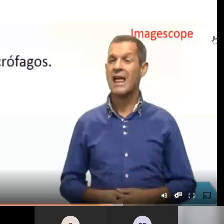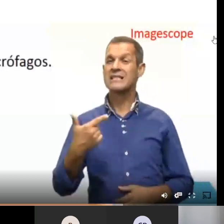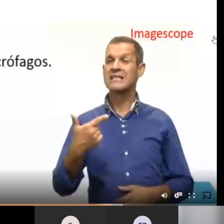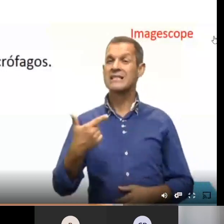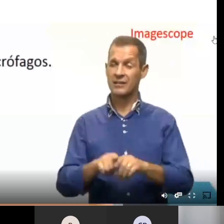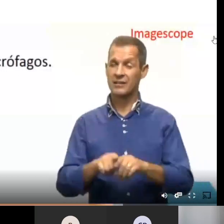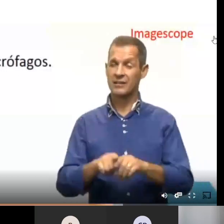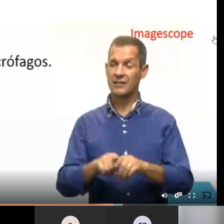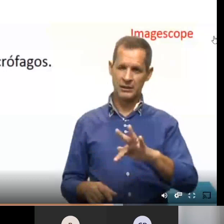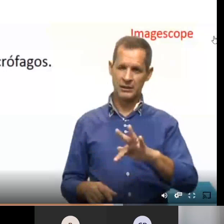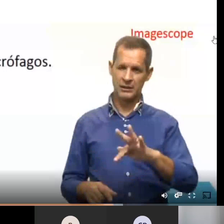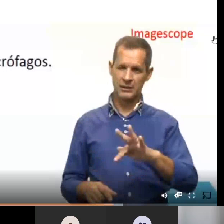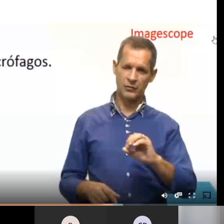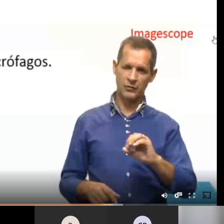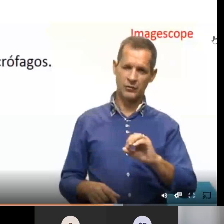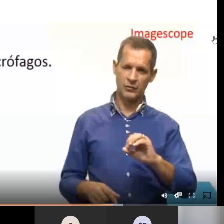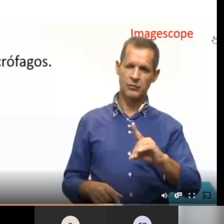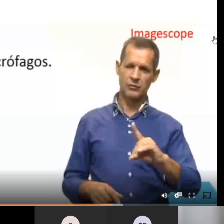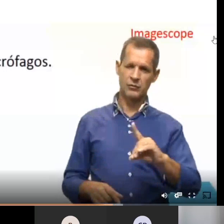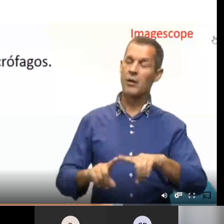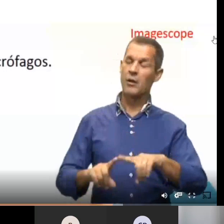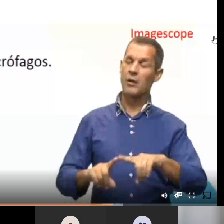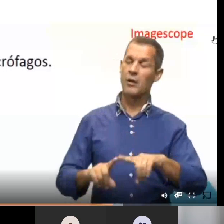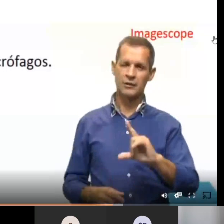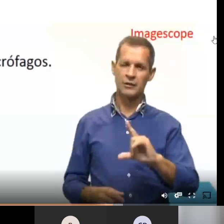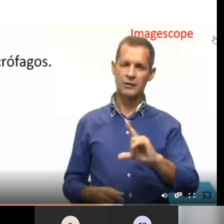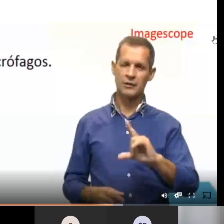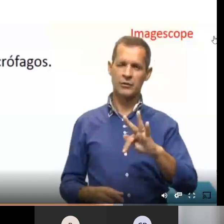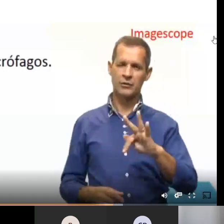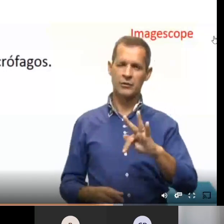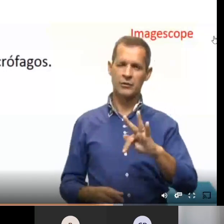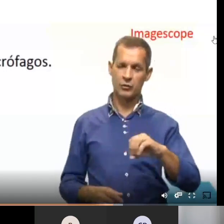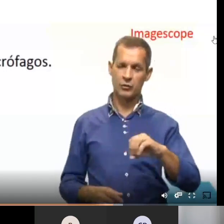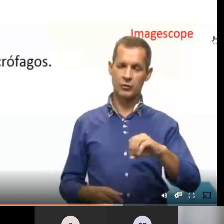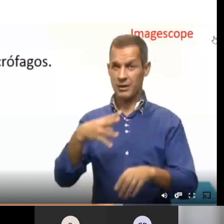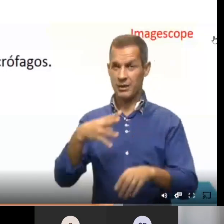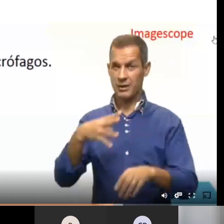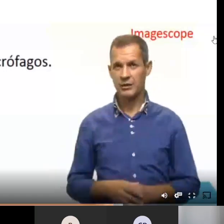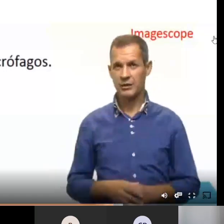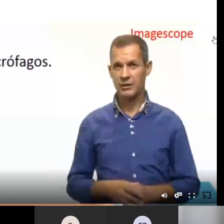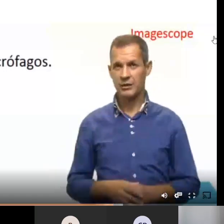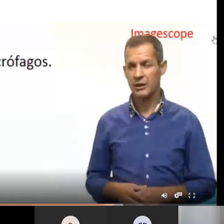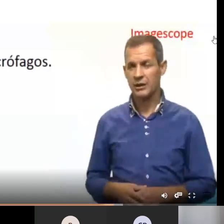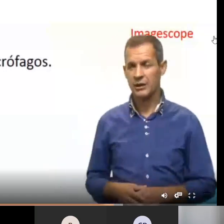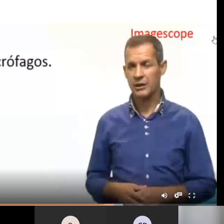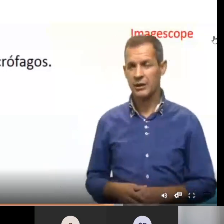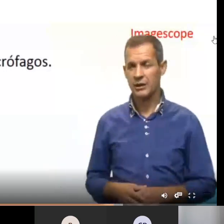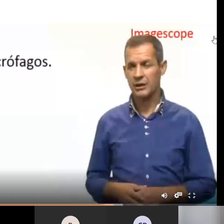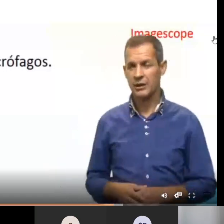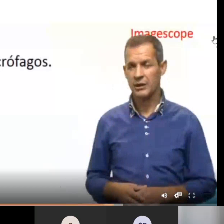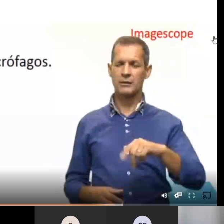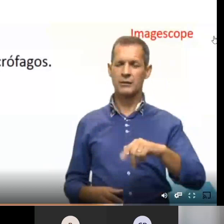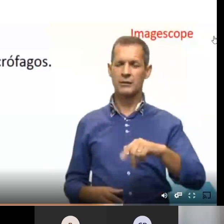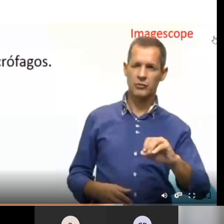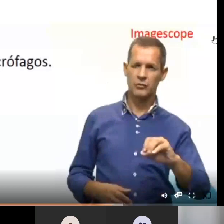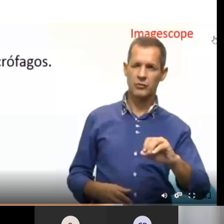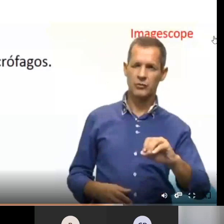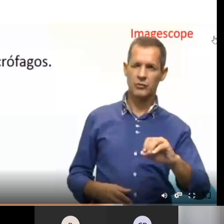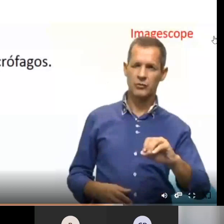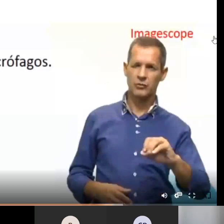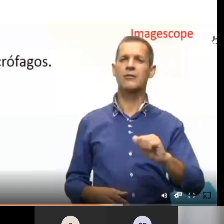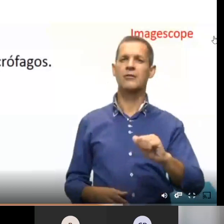secundários linfóides. Os linfonodos, que também são conhecidos como gânglios linfáticos, ok?